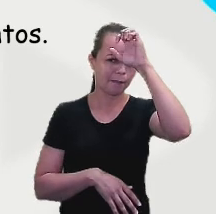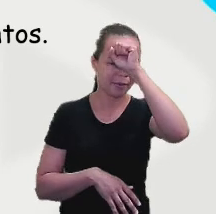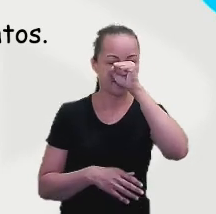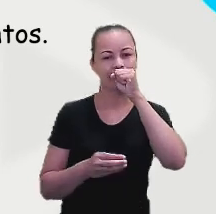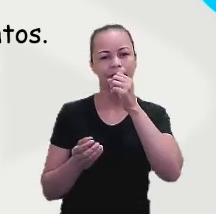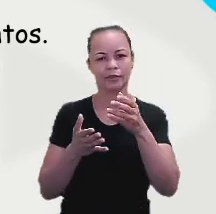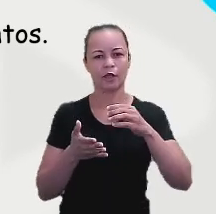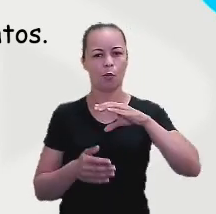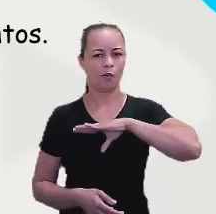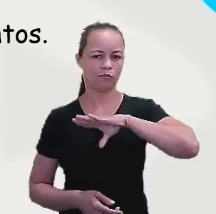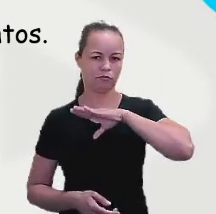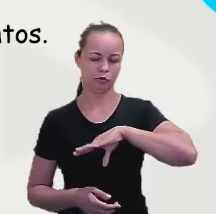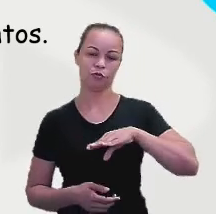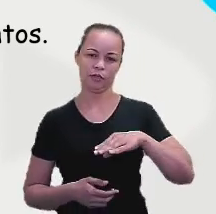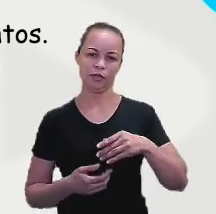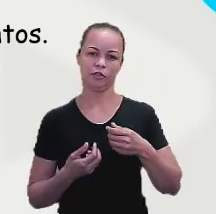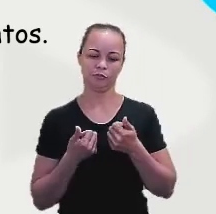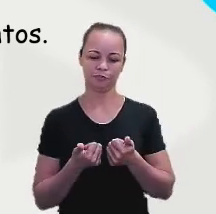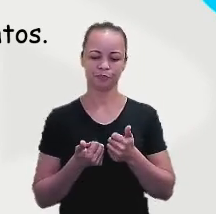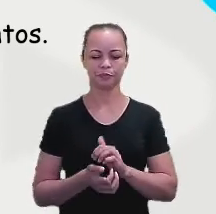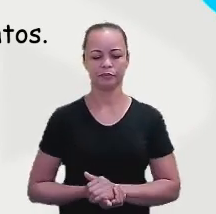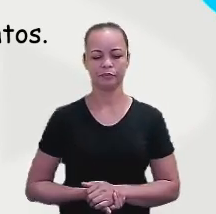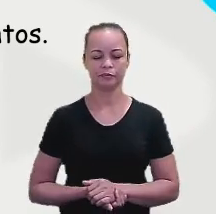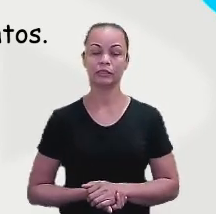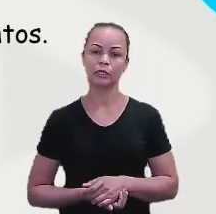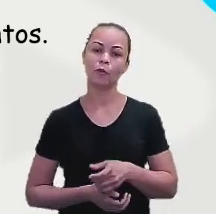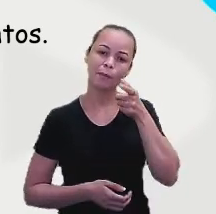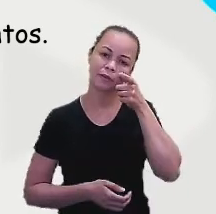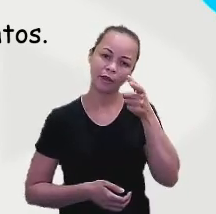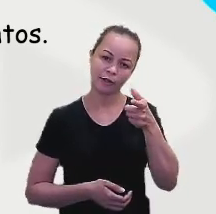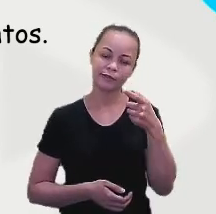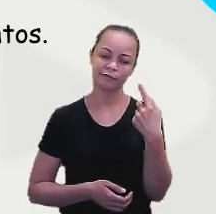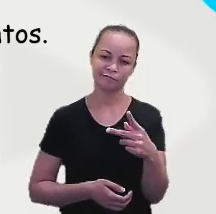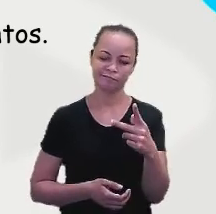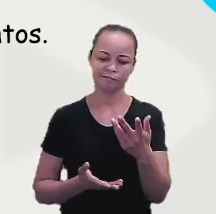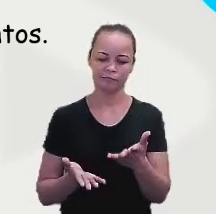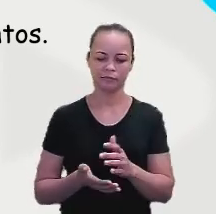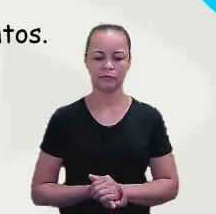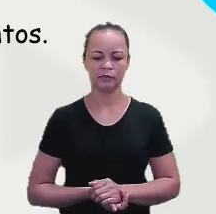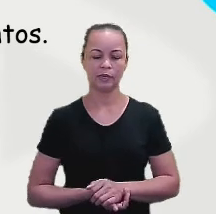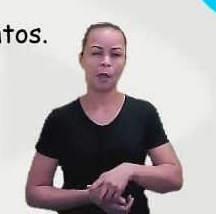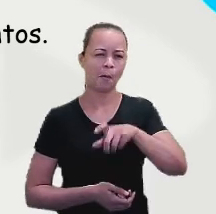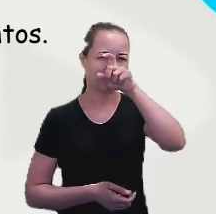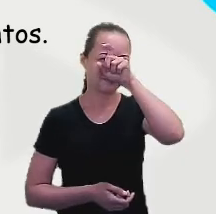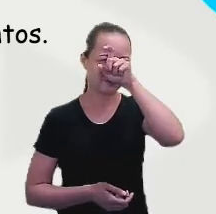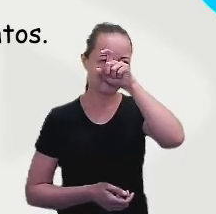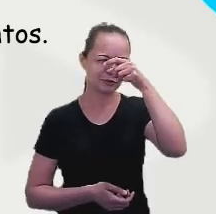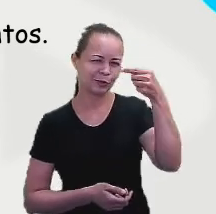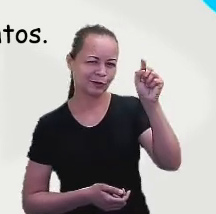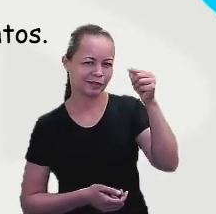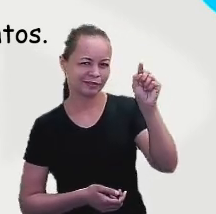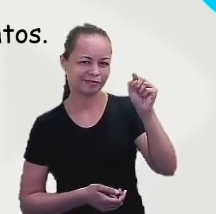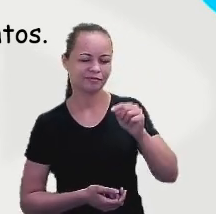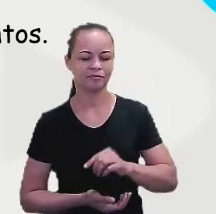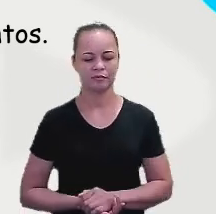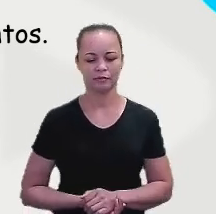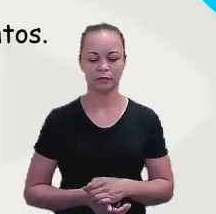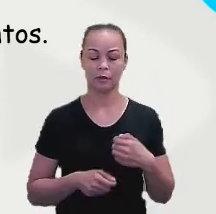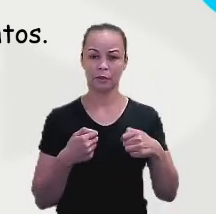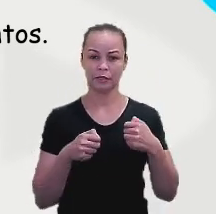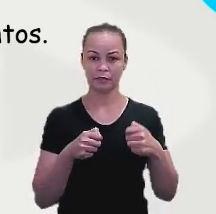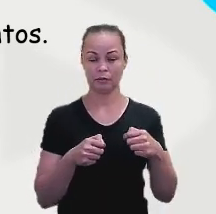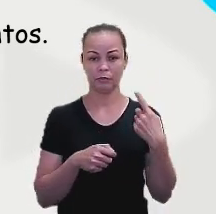forma divertida. Ó. Então, eu achei esse jogo bastante interessante. Tem aqui, ó, Bruxa dos Acentos. Então, ó, precisamos da sua